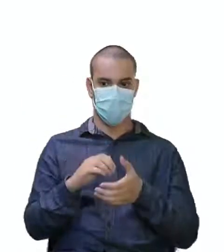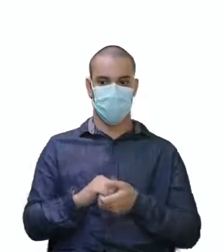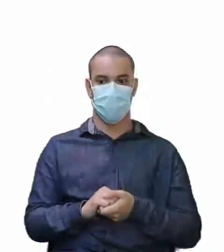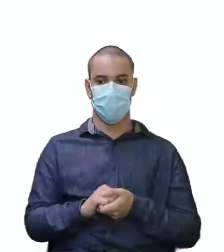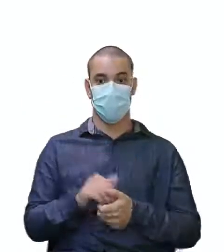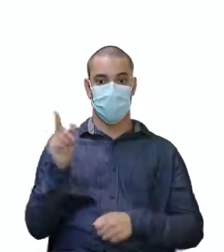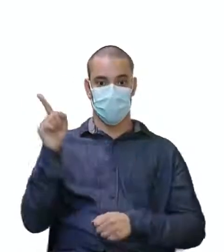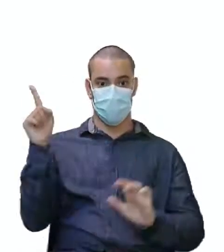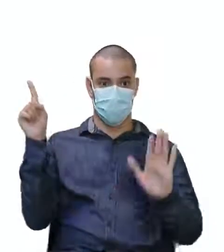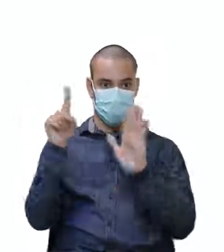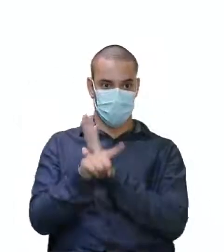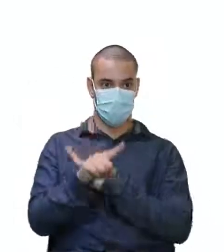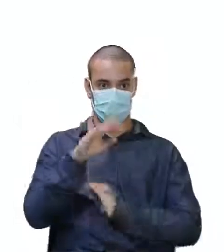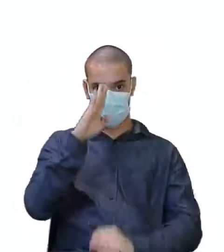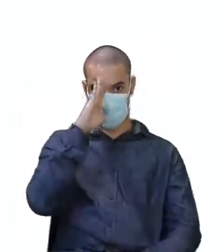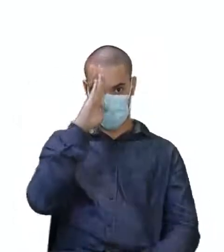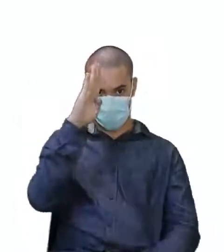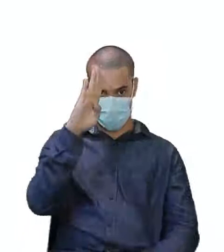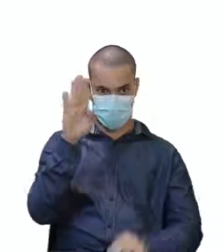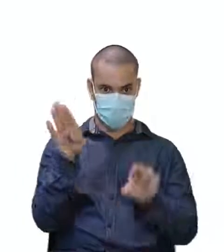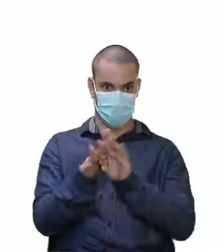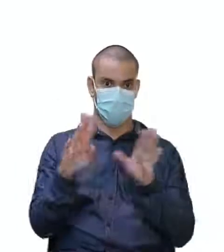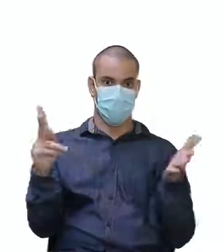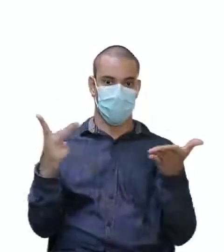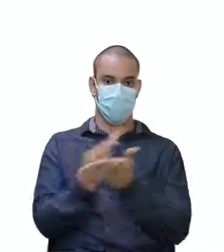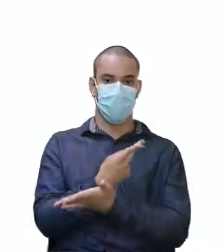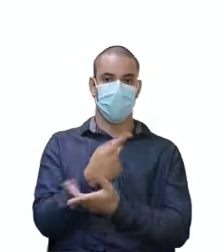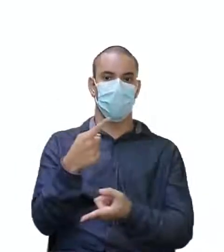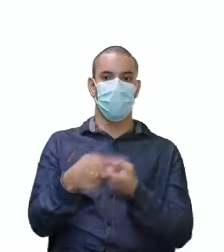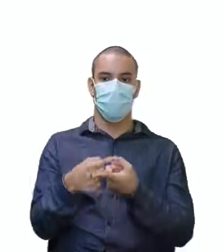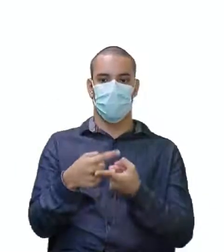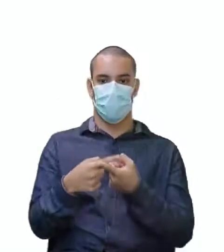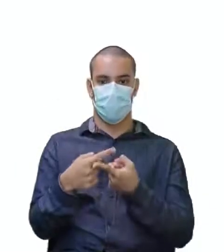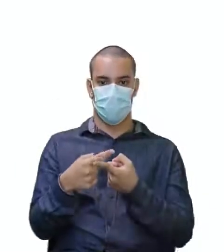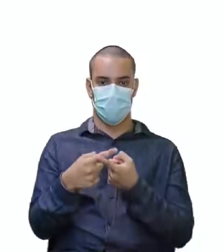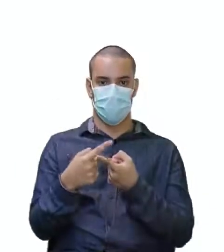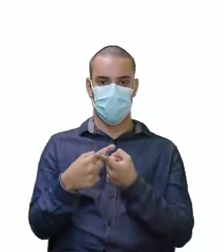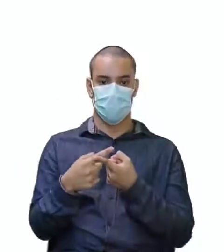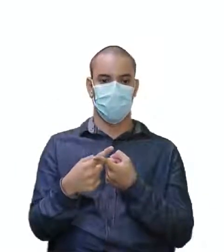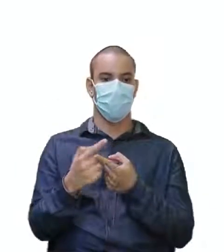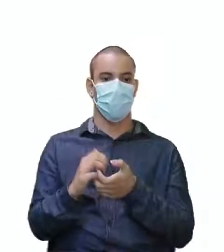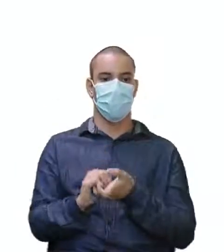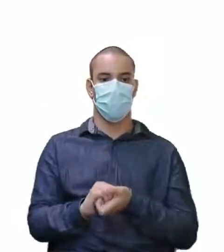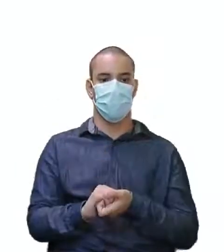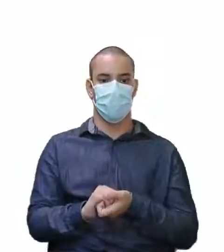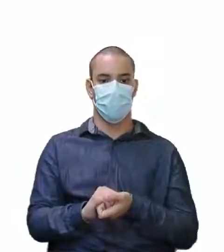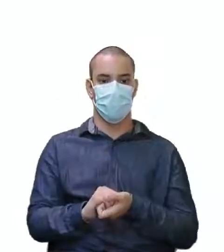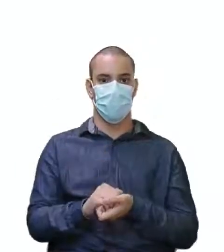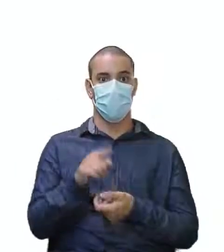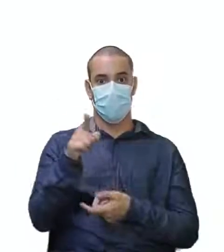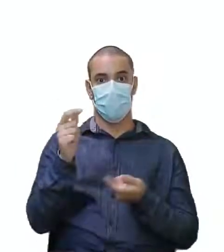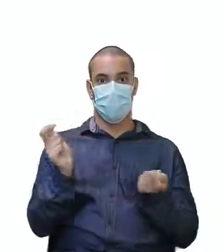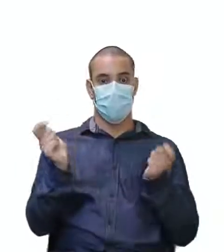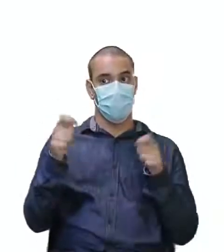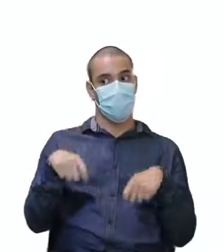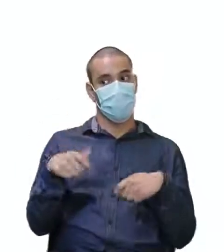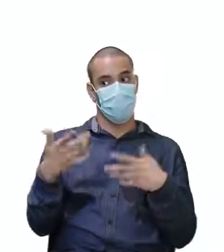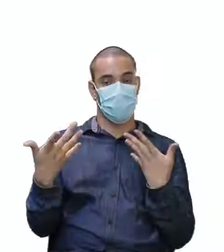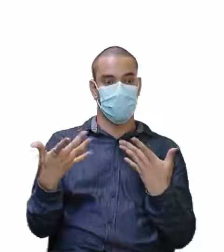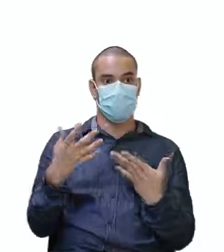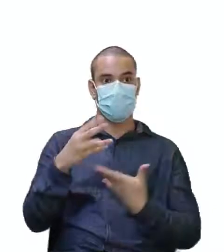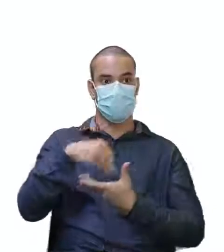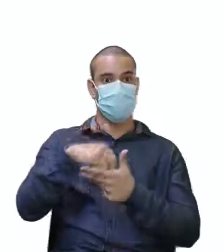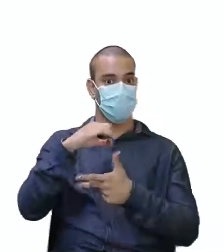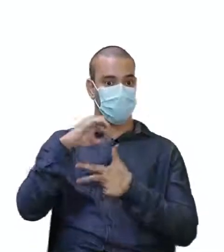Essa questão de nicho fundamental e nicho realizado, pessoal, isso é você pode, de repente, cair aí no